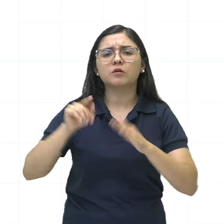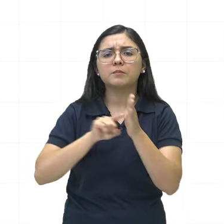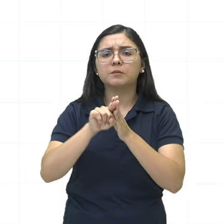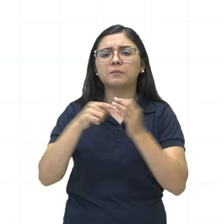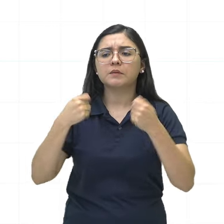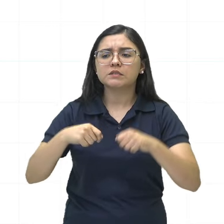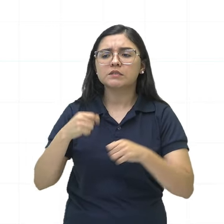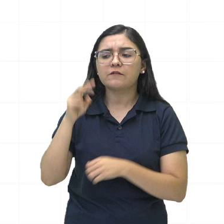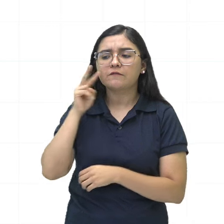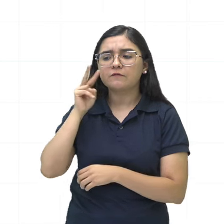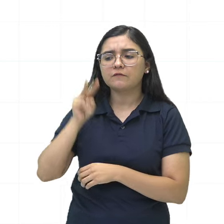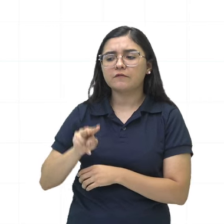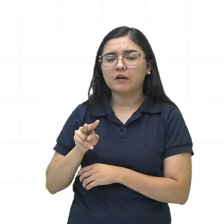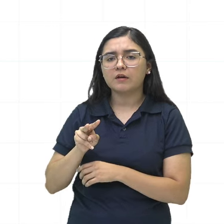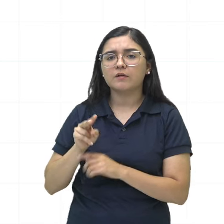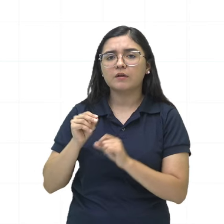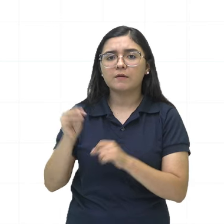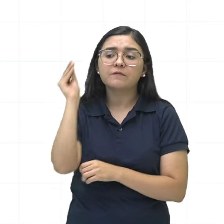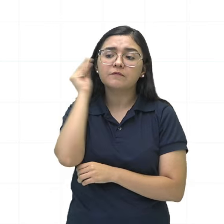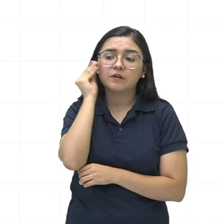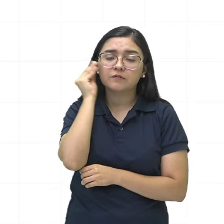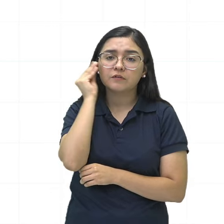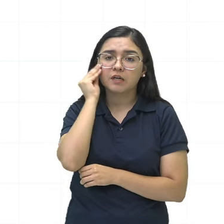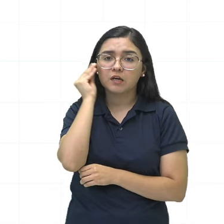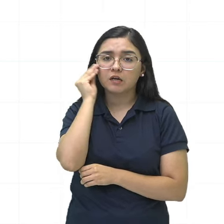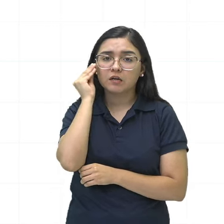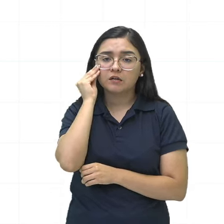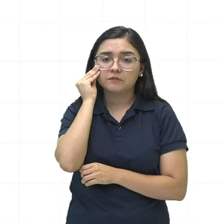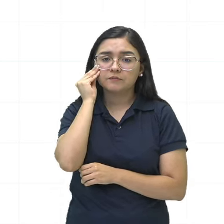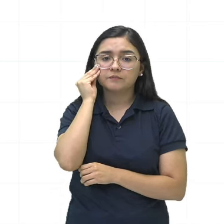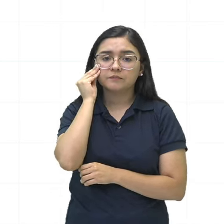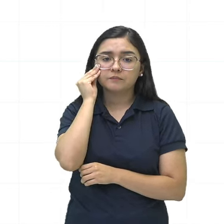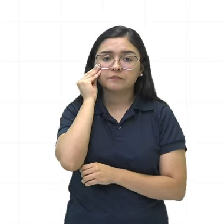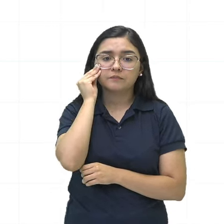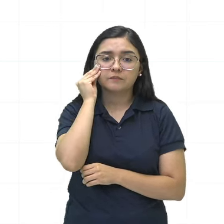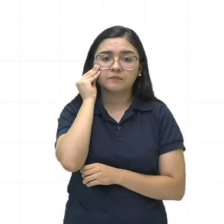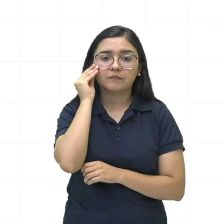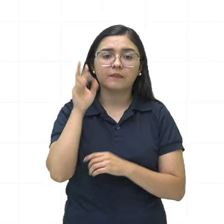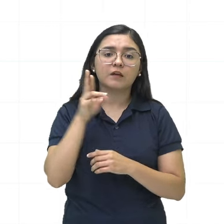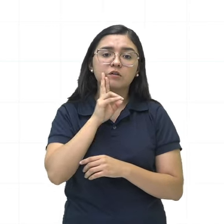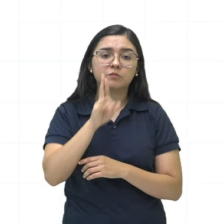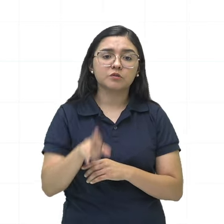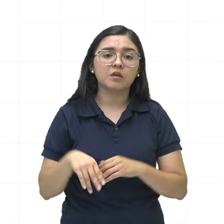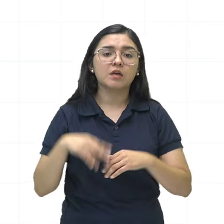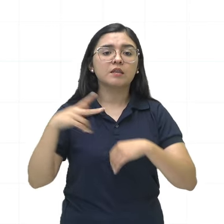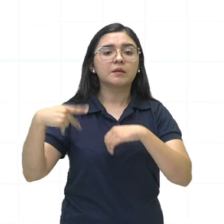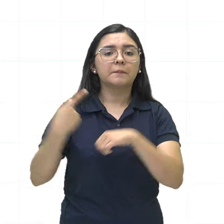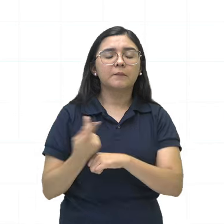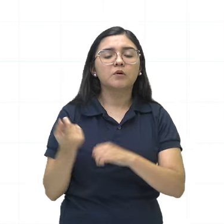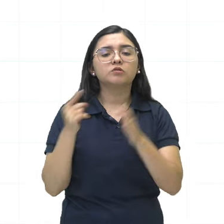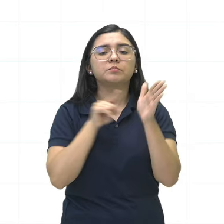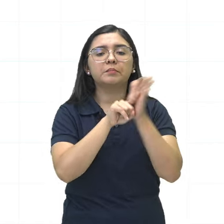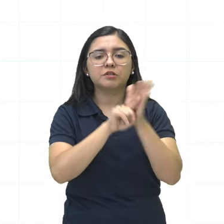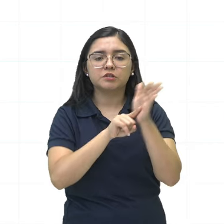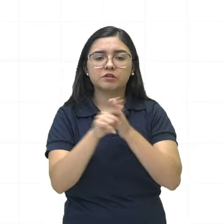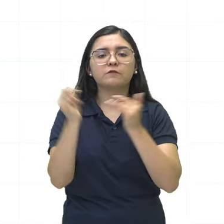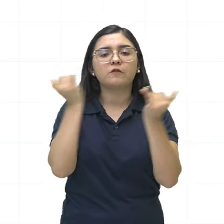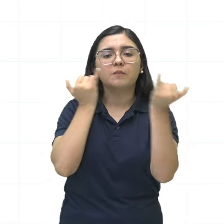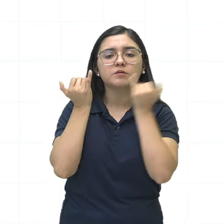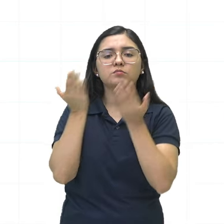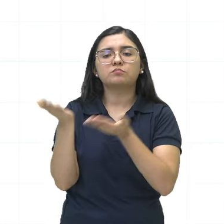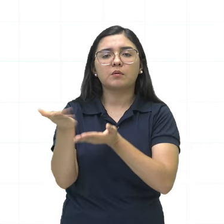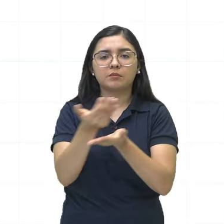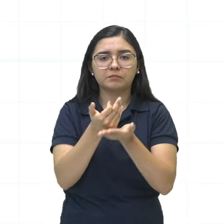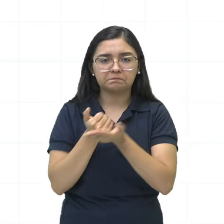Ele deve olhar para o que precisa ser respondido e, assim, buscar mais informações sobre